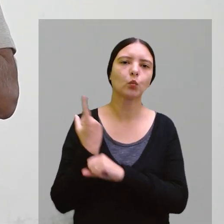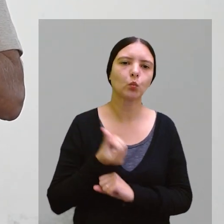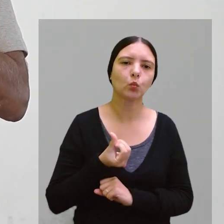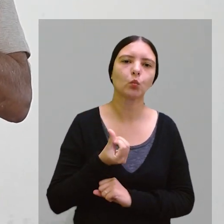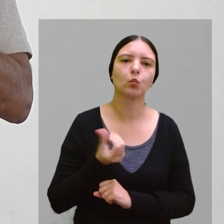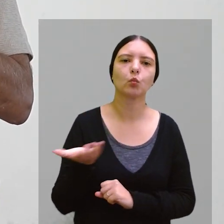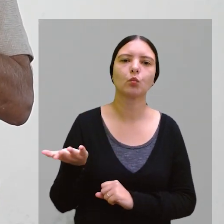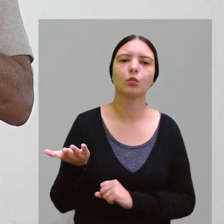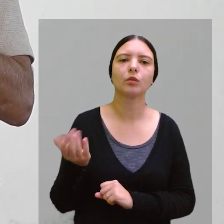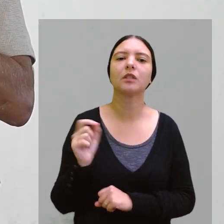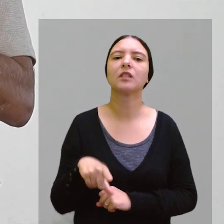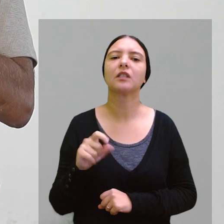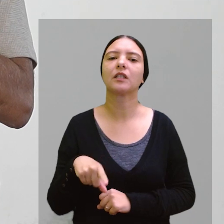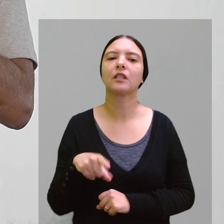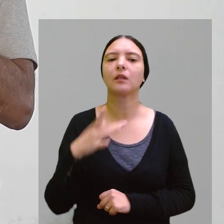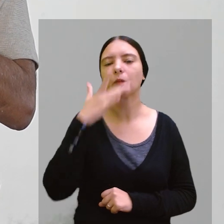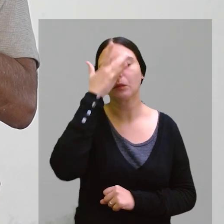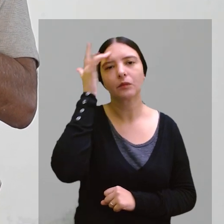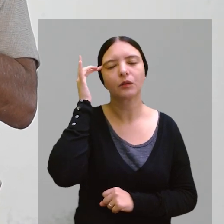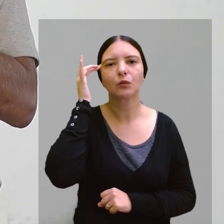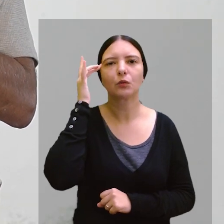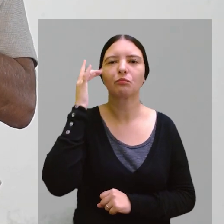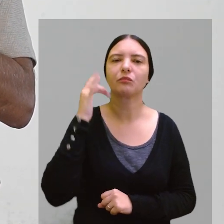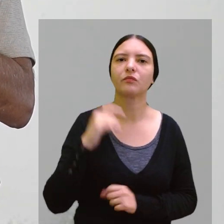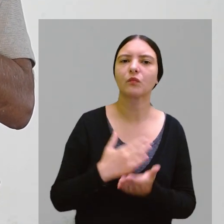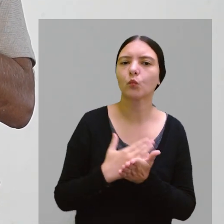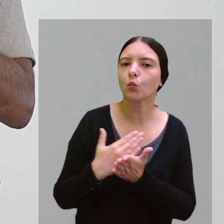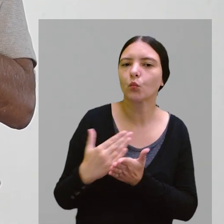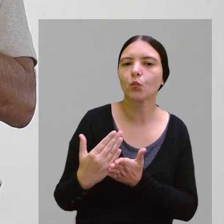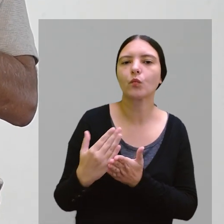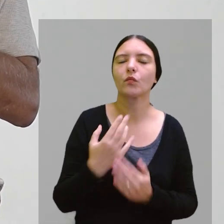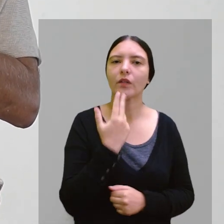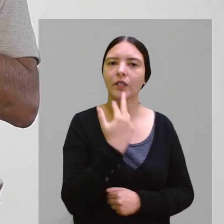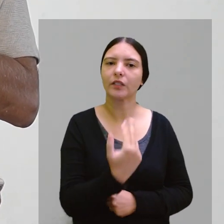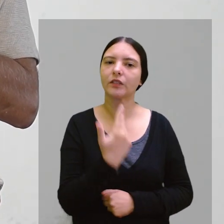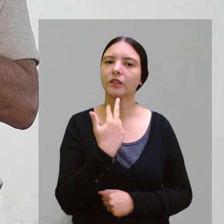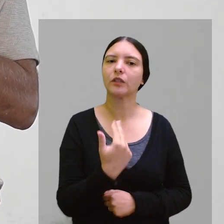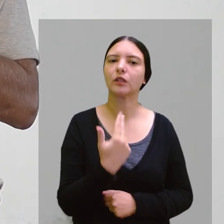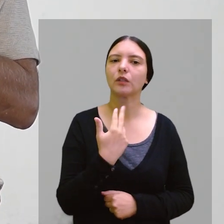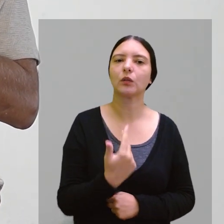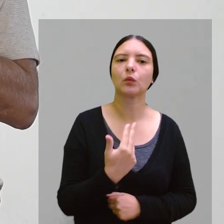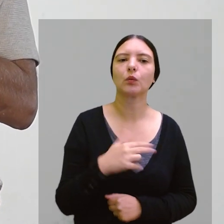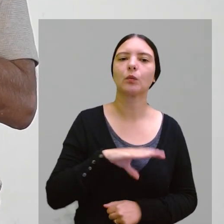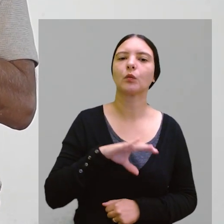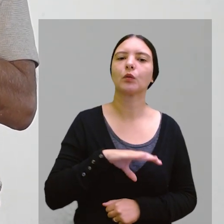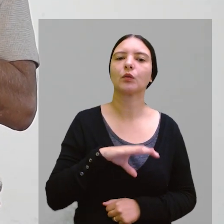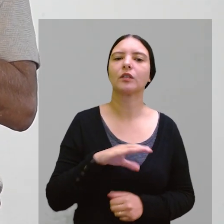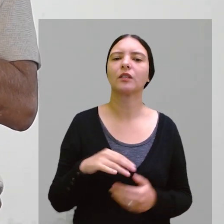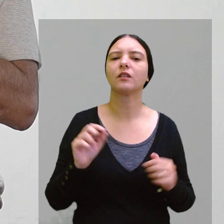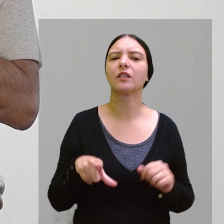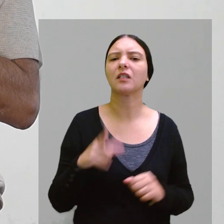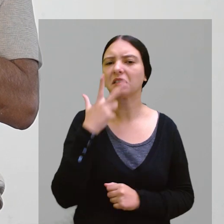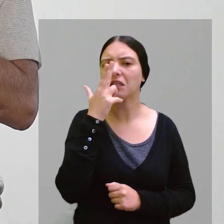XVI, quem que poderia ter sido que foi o grande iniciador de uma língua, da língua portuguesa, assim?